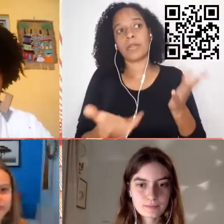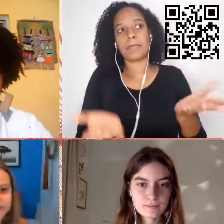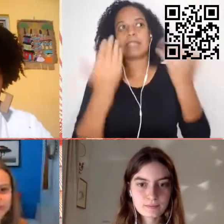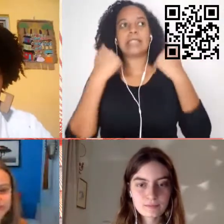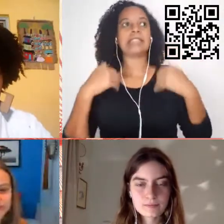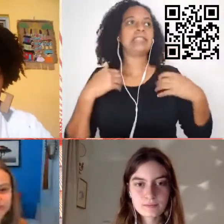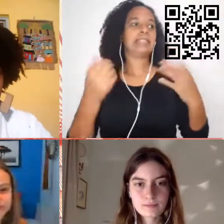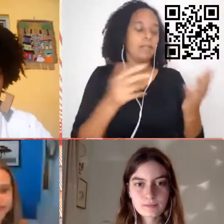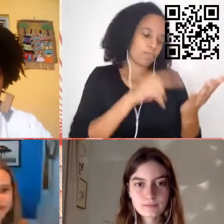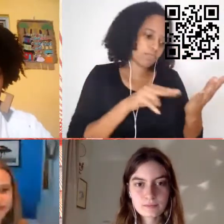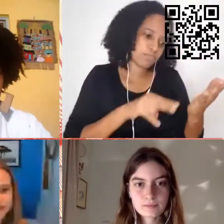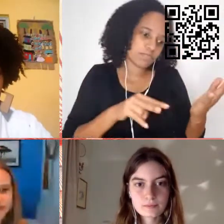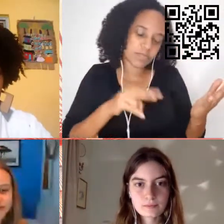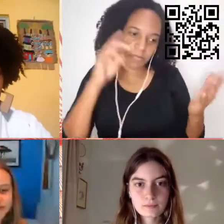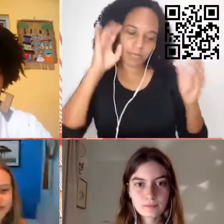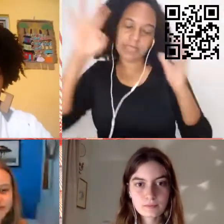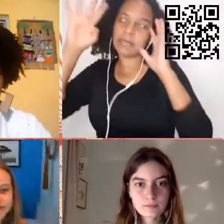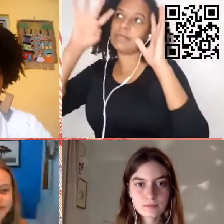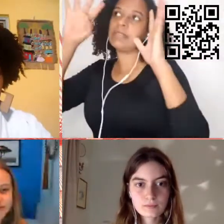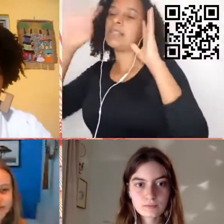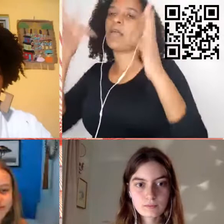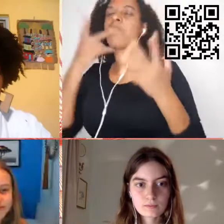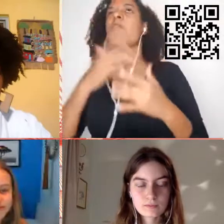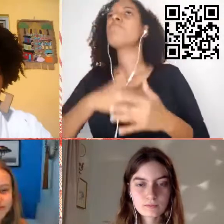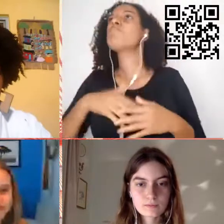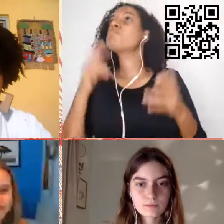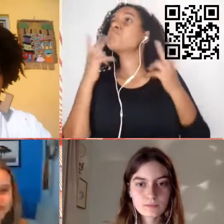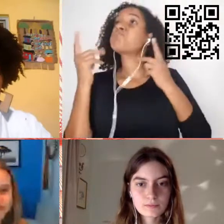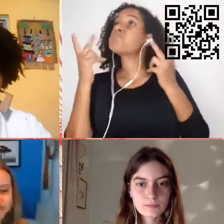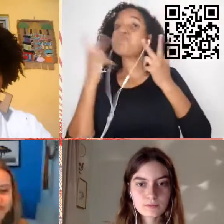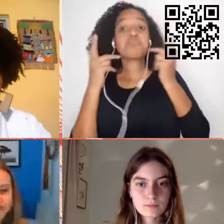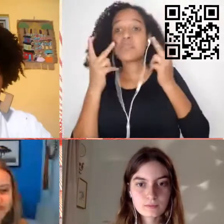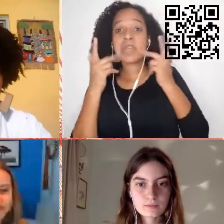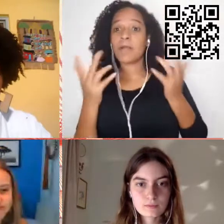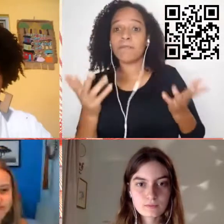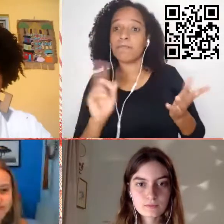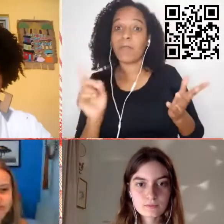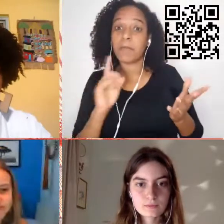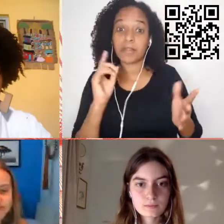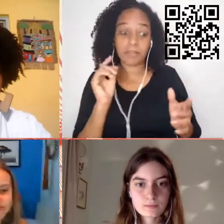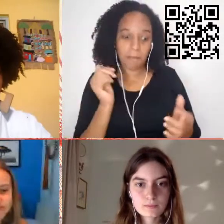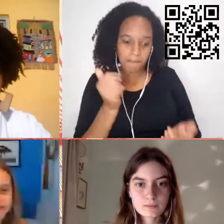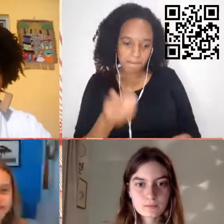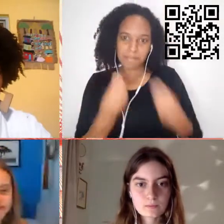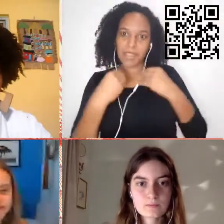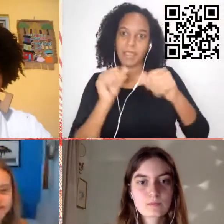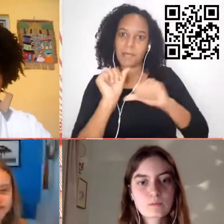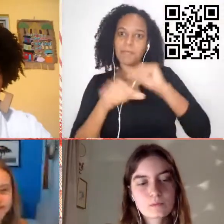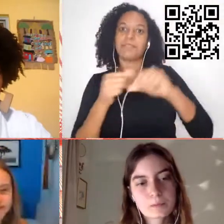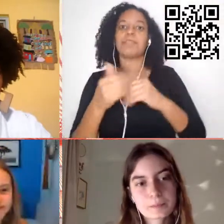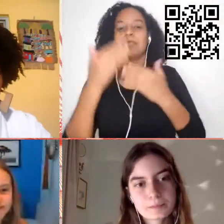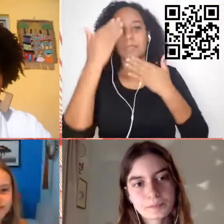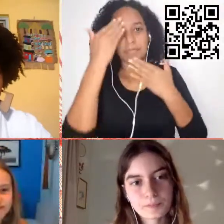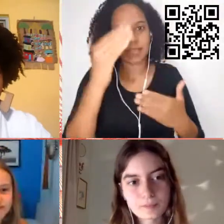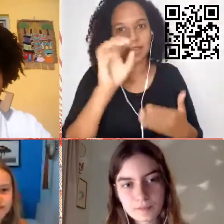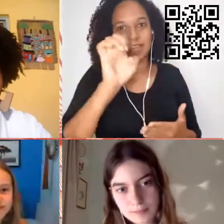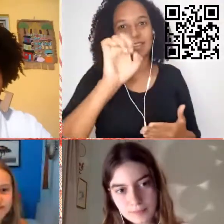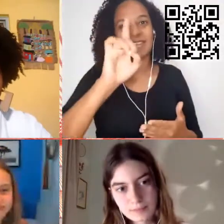Se a gente não pode sair de um livro como a gente entrou. Então, obrigada, Ed. Valeu.